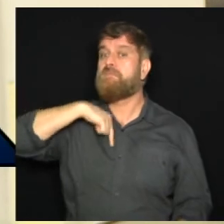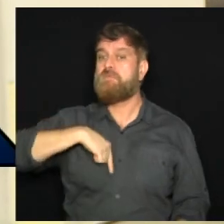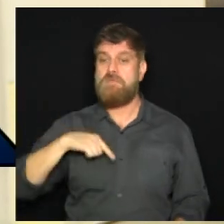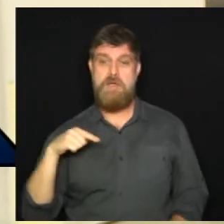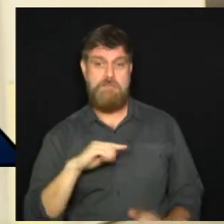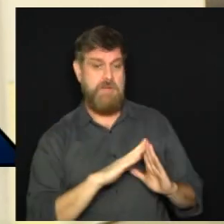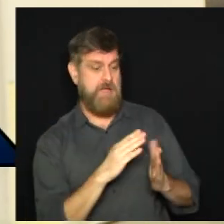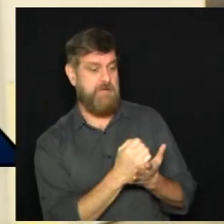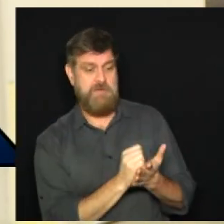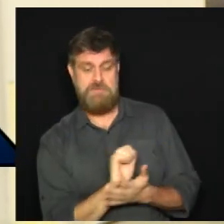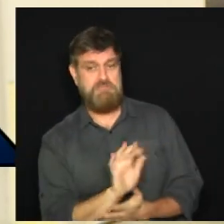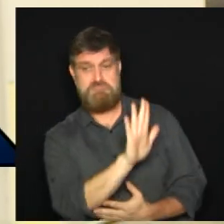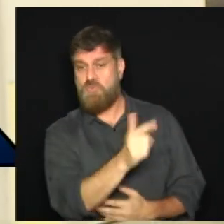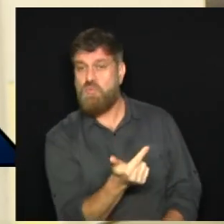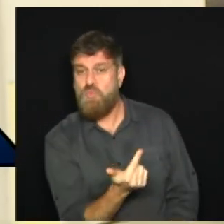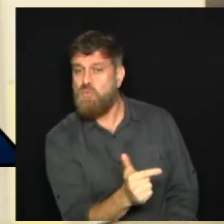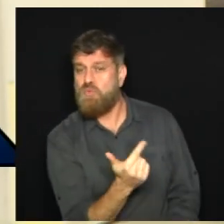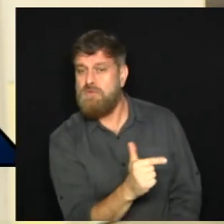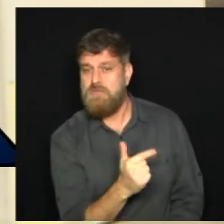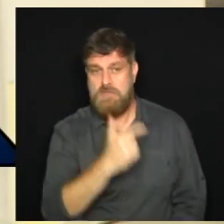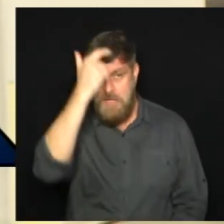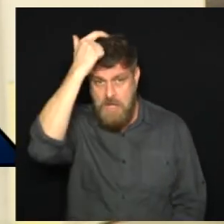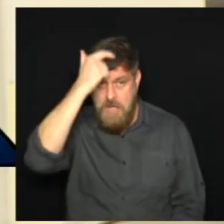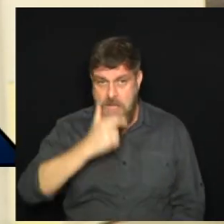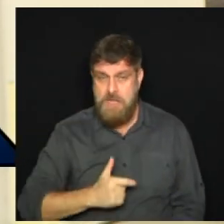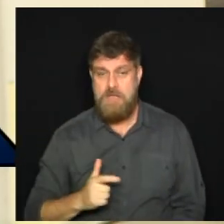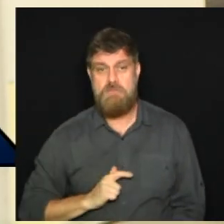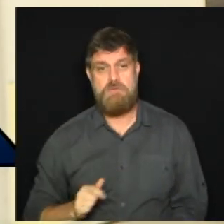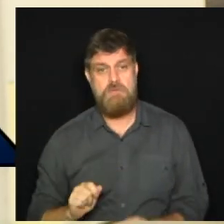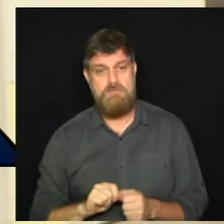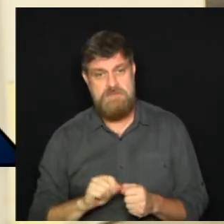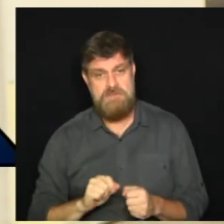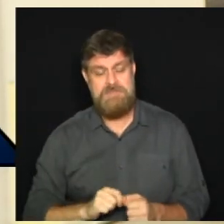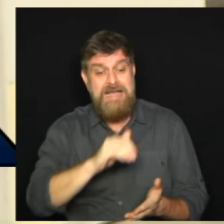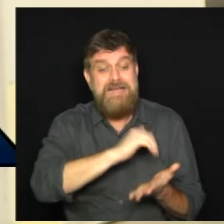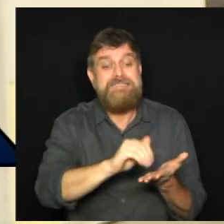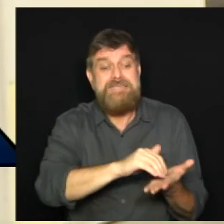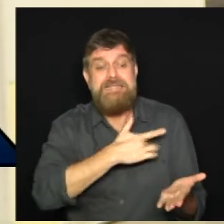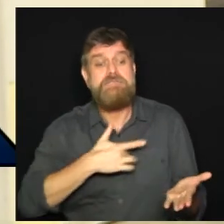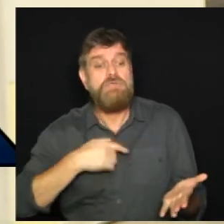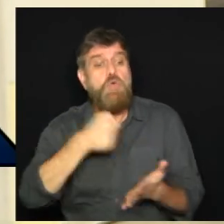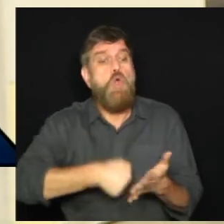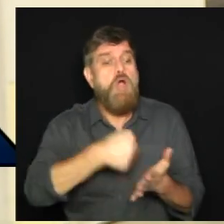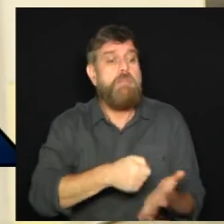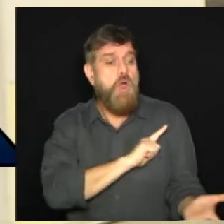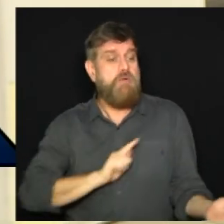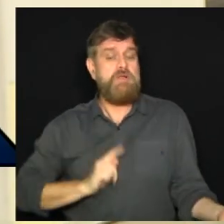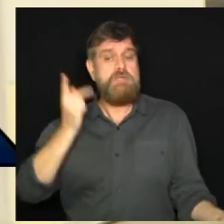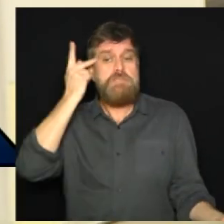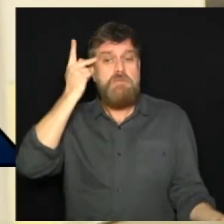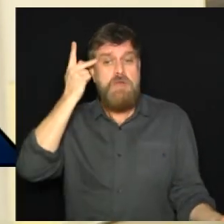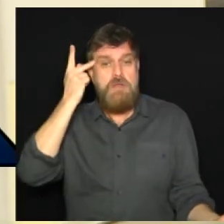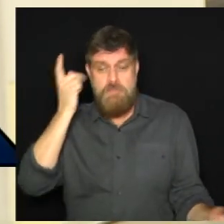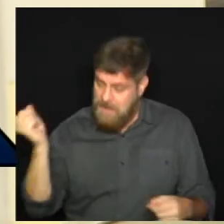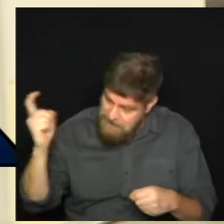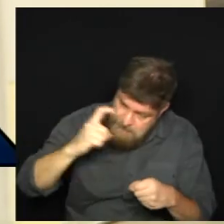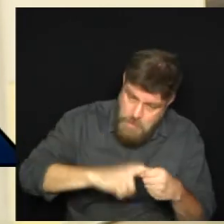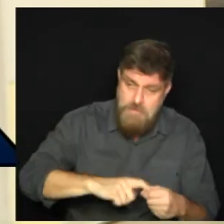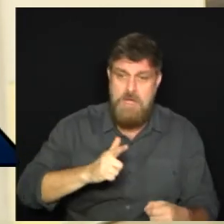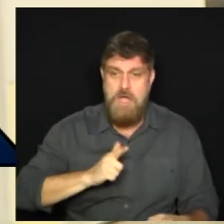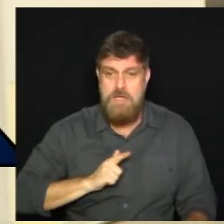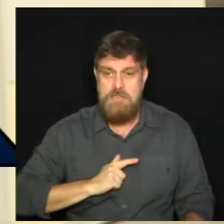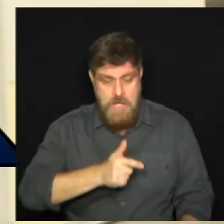como sobreviver, ter aquela vida. Normalmente essas pessoas há muito tempo estão na cama, precisam